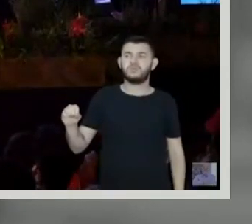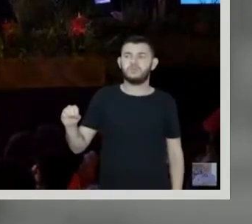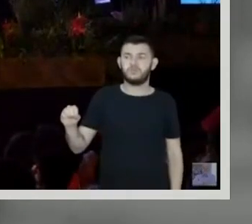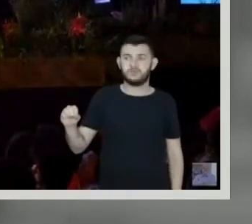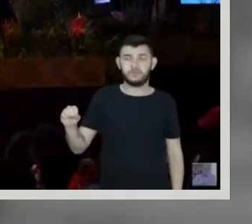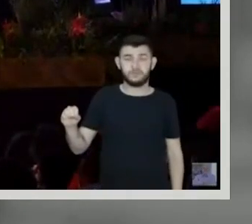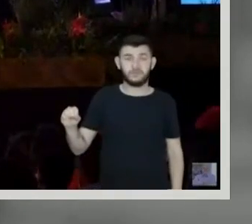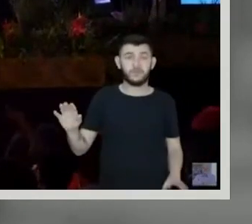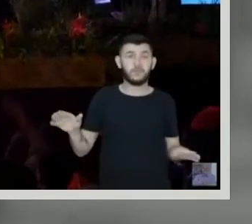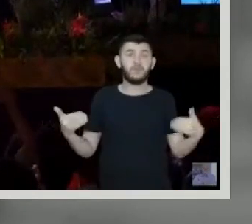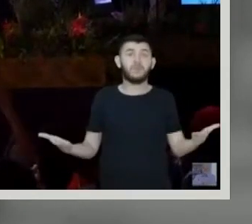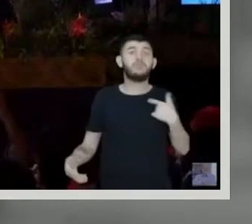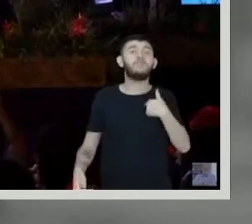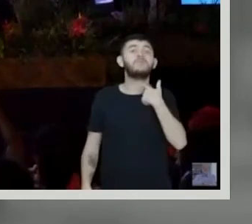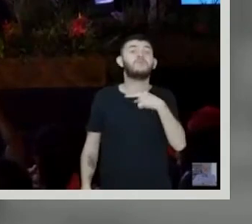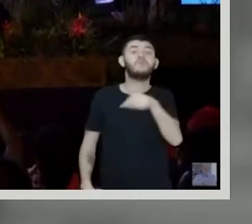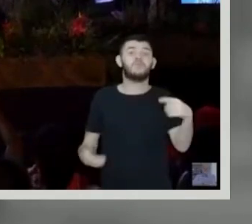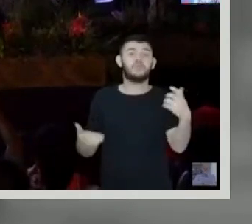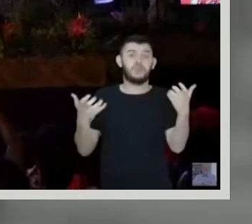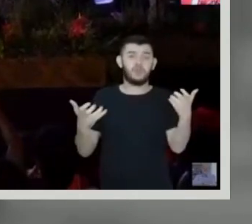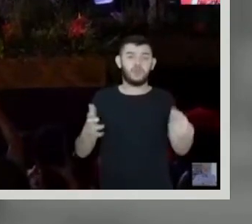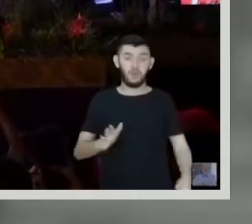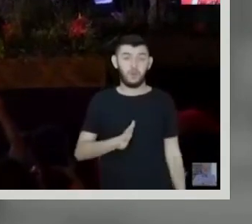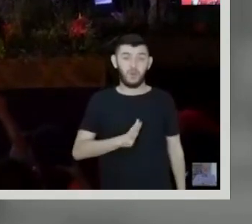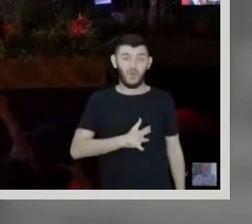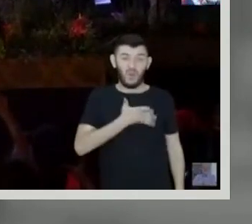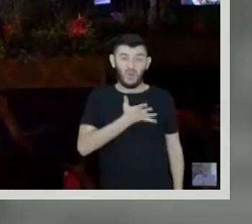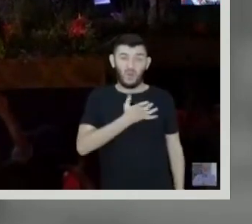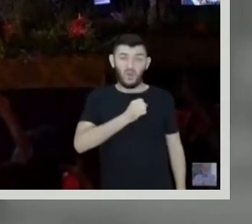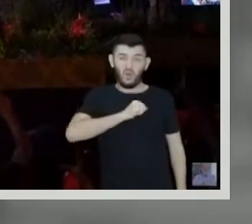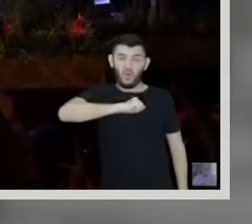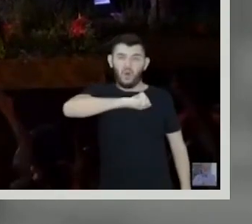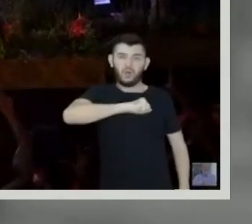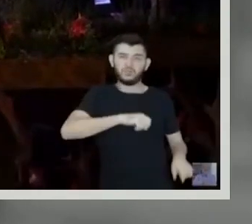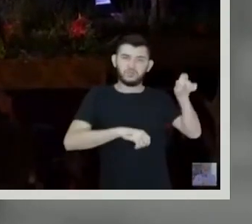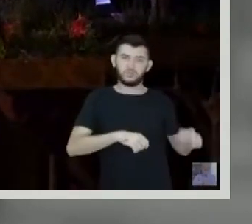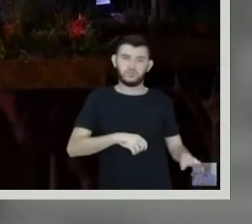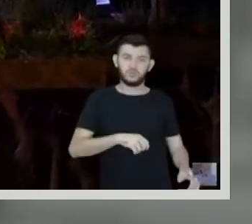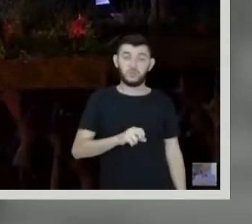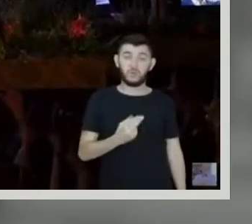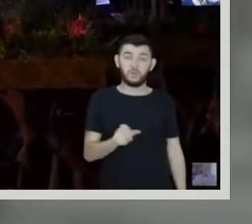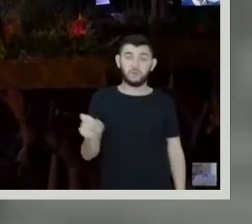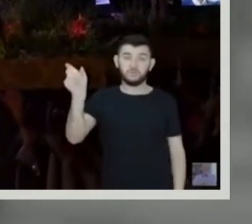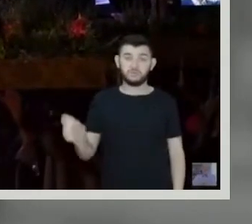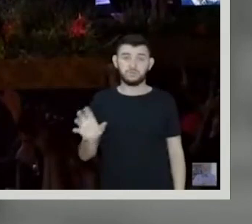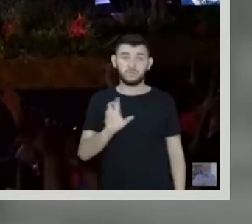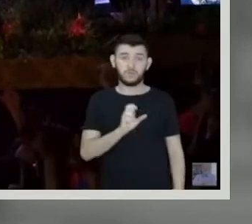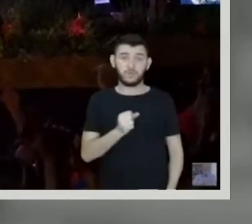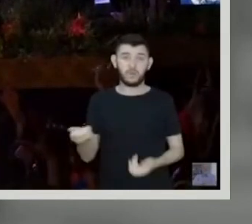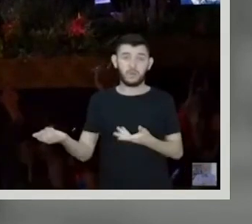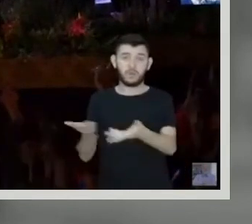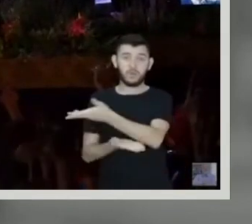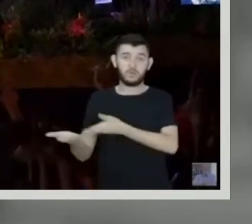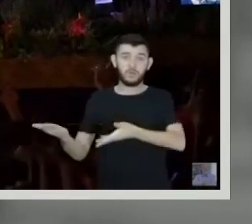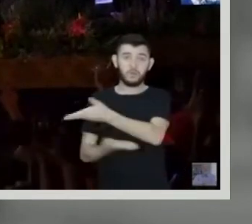os votos válidos, aí você pode ter uma impressão de que o Lula está ali com 48, tem chance dele chegar no, e vencer no primeiro